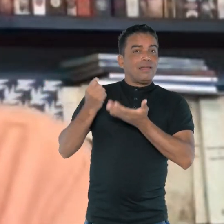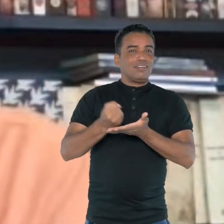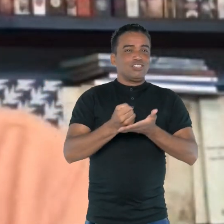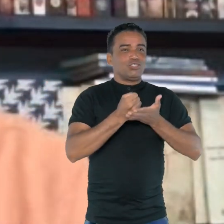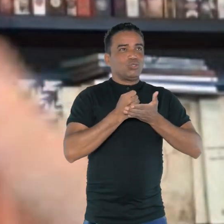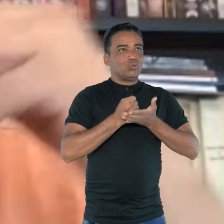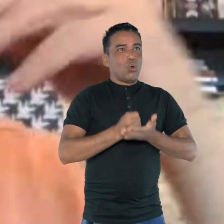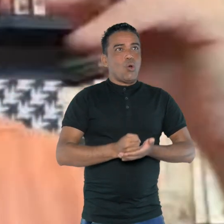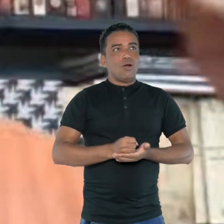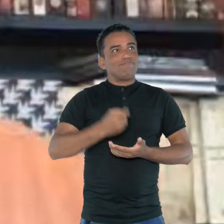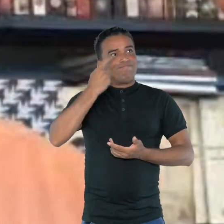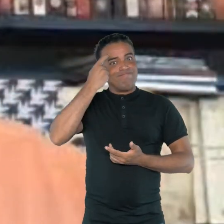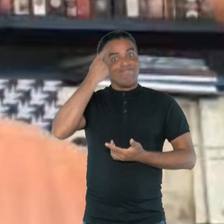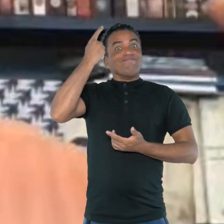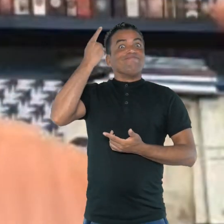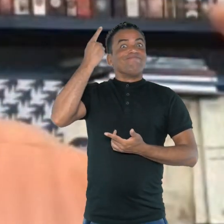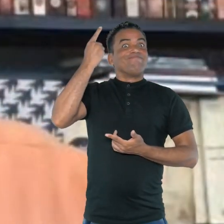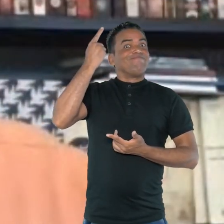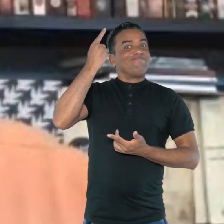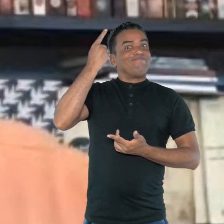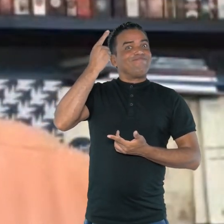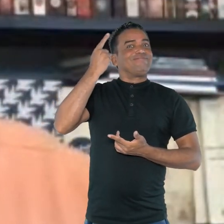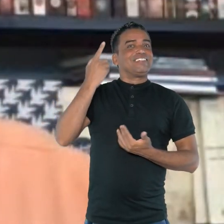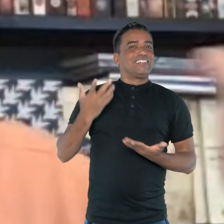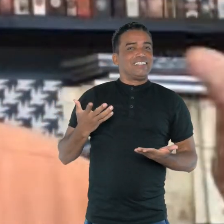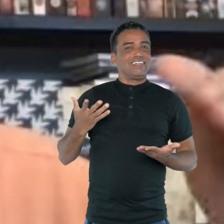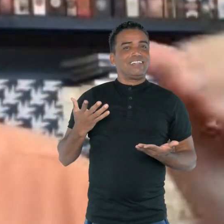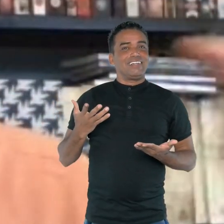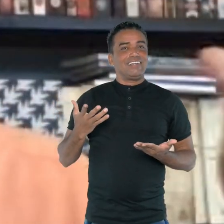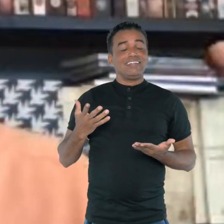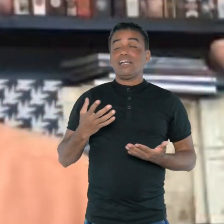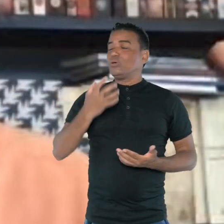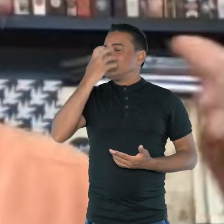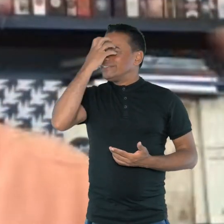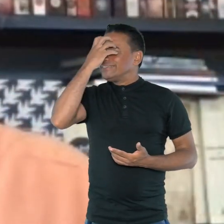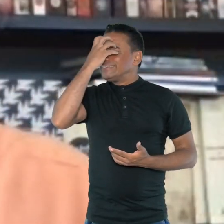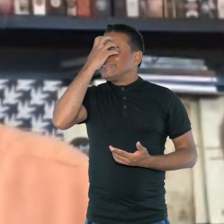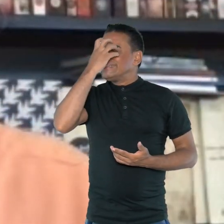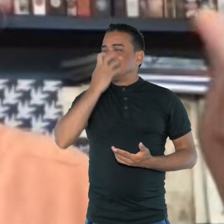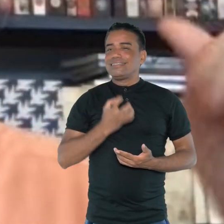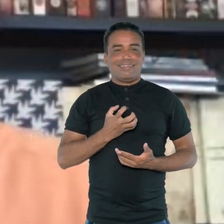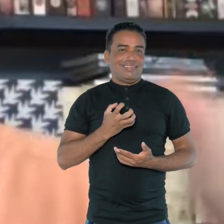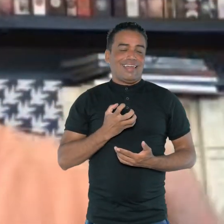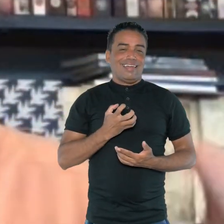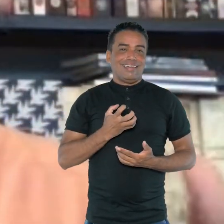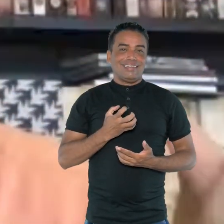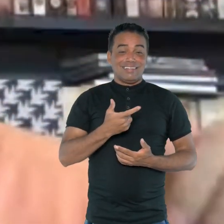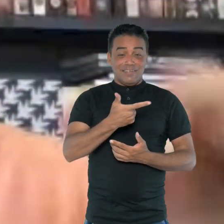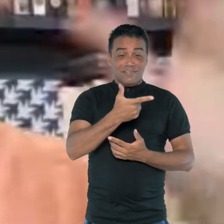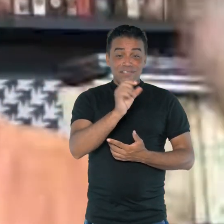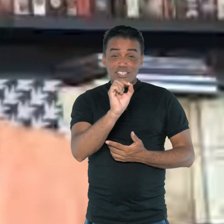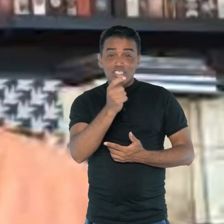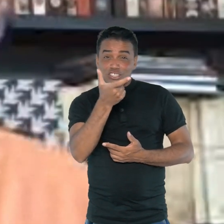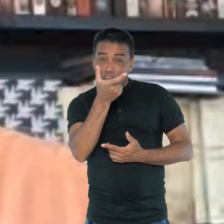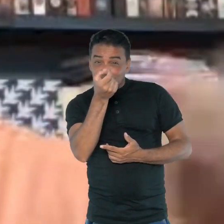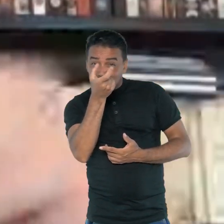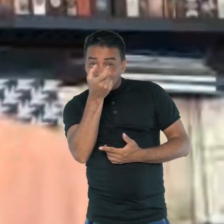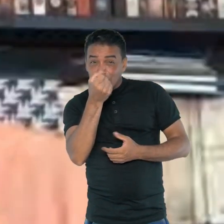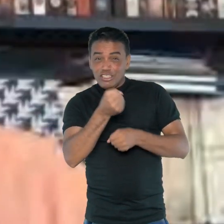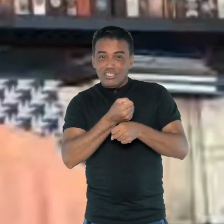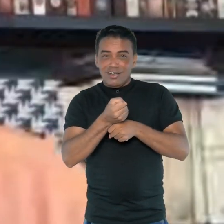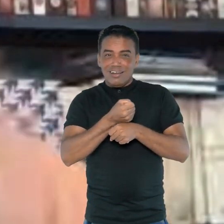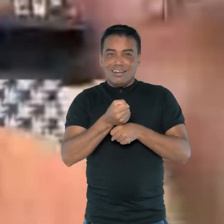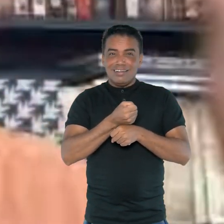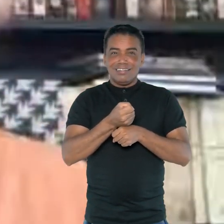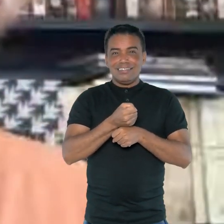de um ponto que eu tinha, olha, com certeza, 20 anos olhando